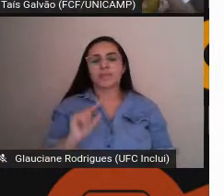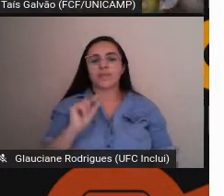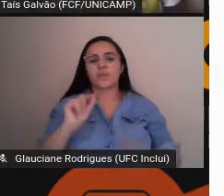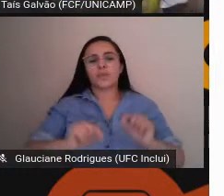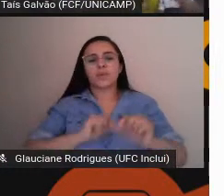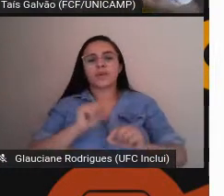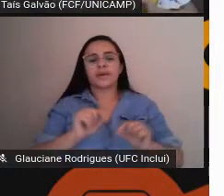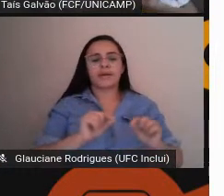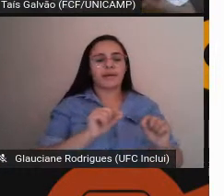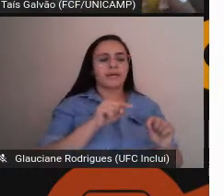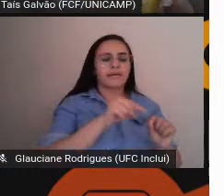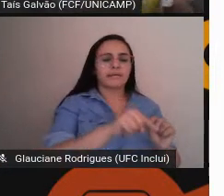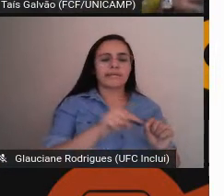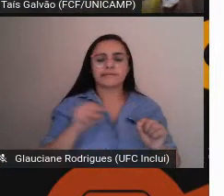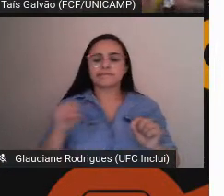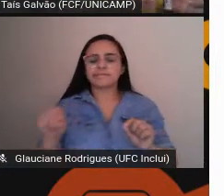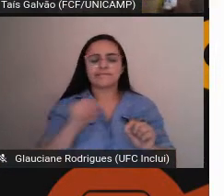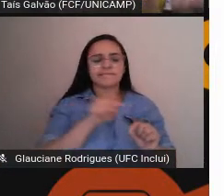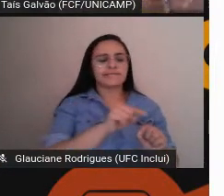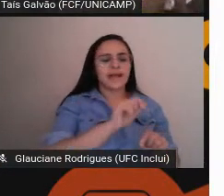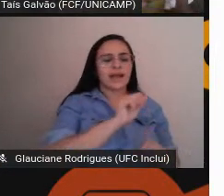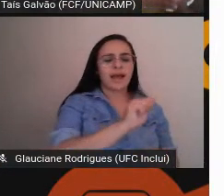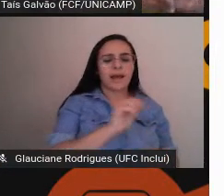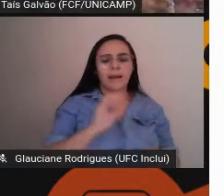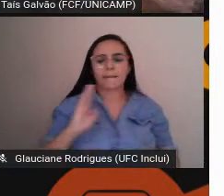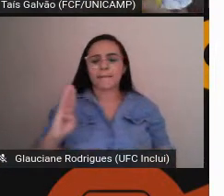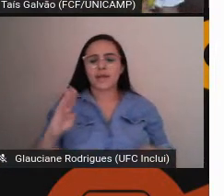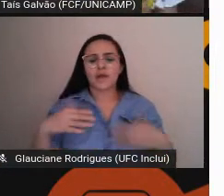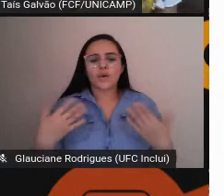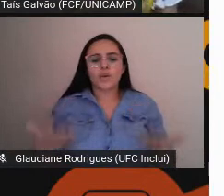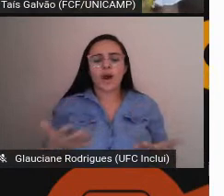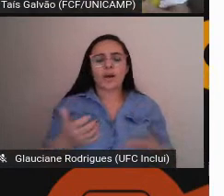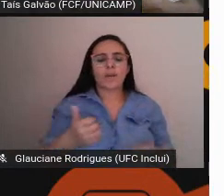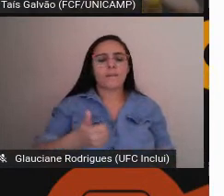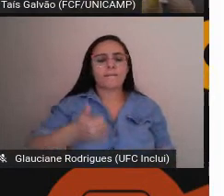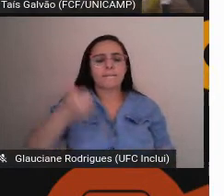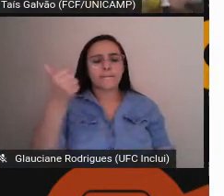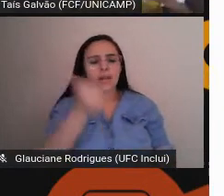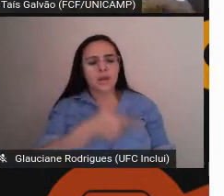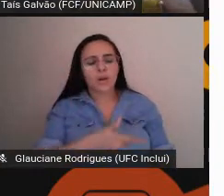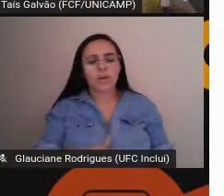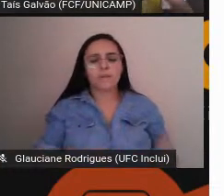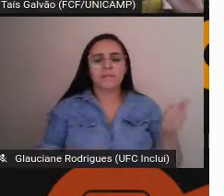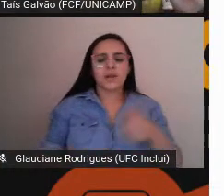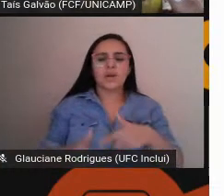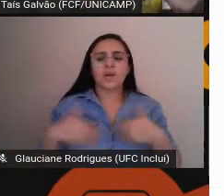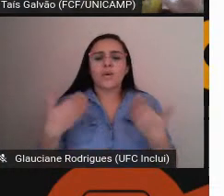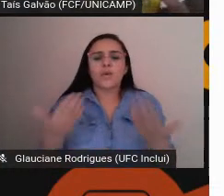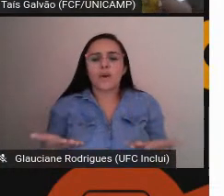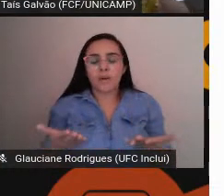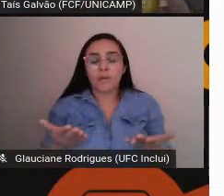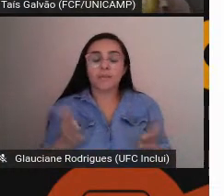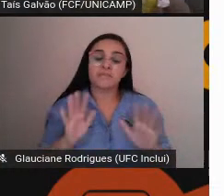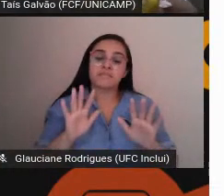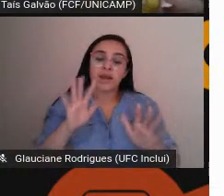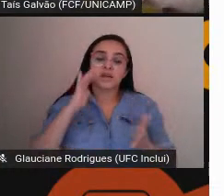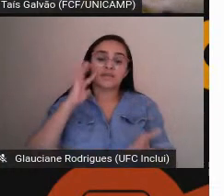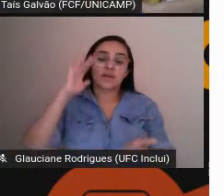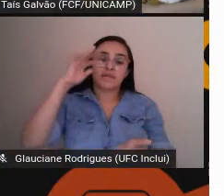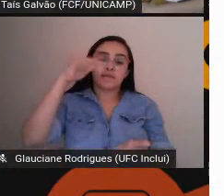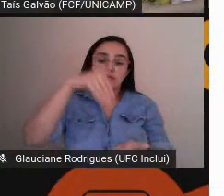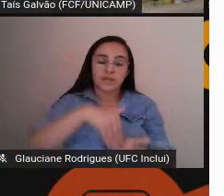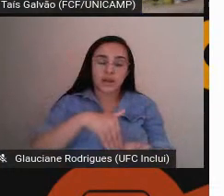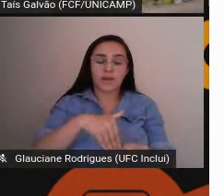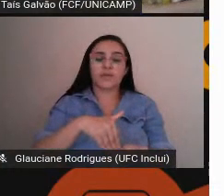cada grupo, qual que seria aquele que você quer dizer que é melhor do que o outro. E aí, ao final, quando já está pronta a análise estatística, então